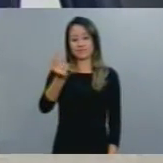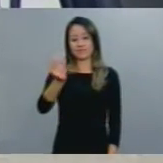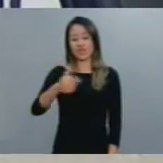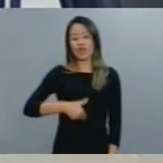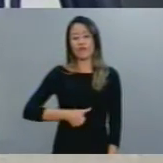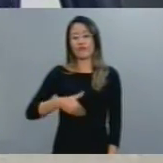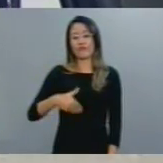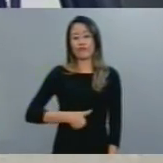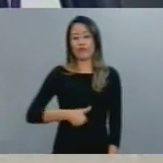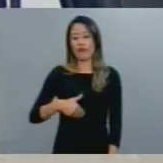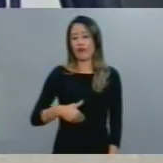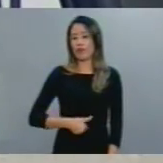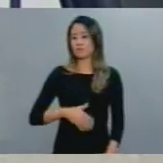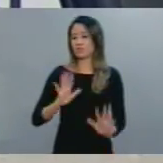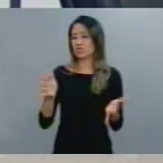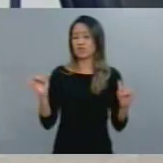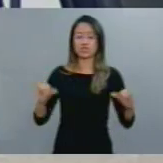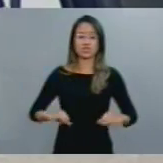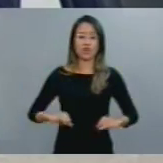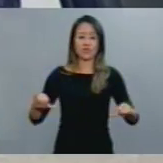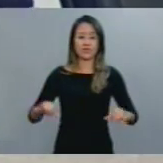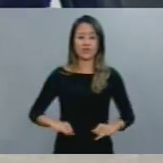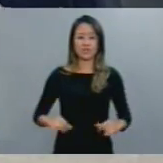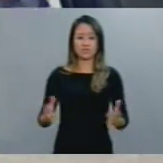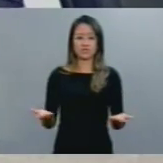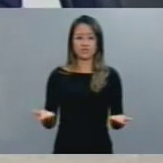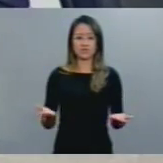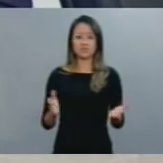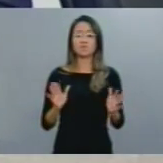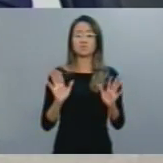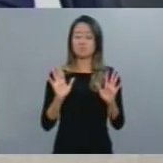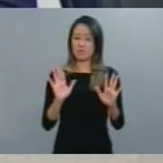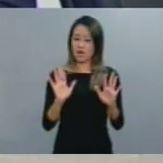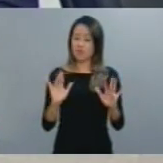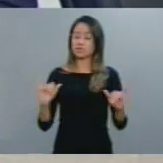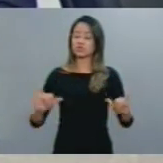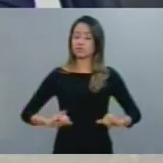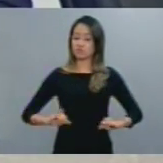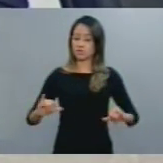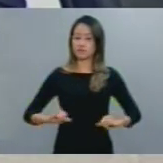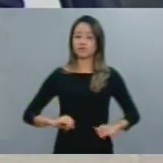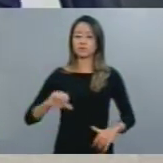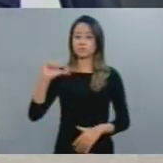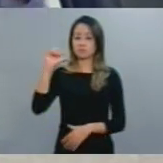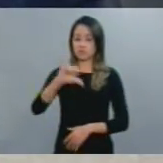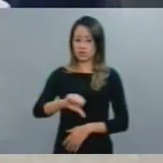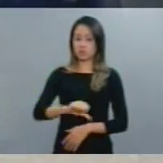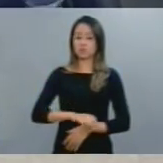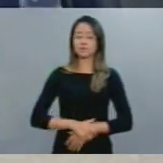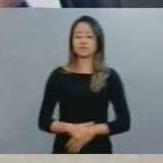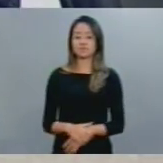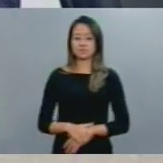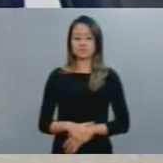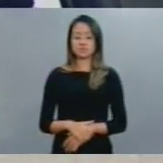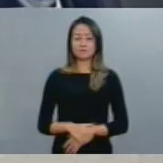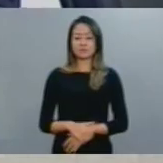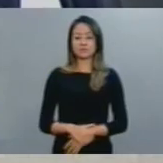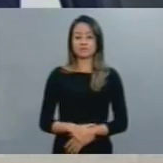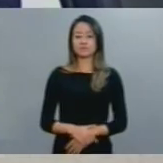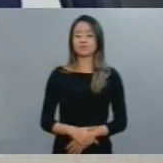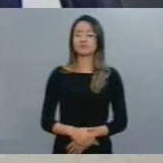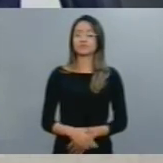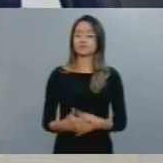feijão e vai levando, mas a classe média baixa está sofrendo, está sentindo na pele, por isso está acontecendo a convulsão. E uma parte sou eu,